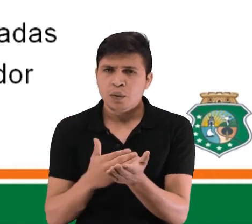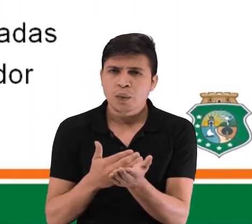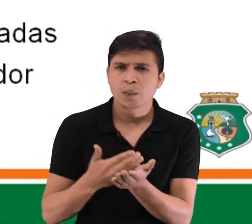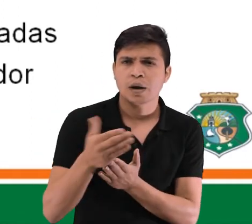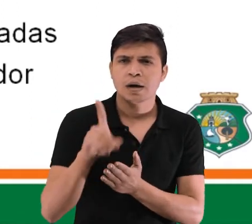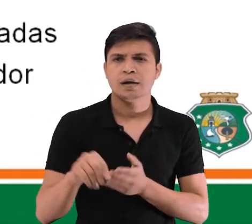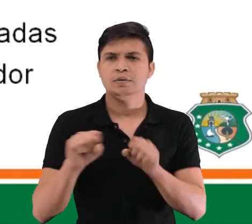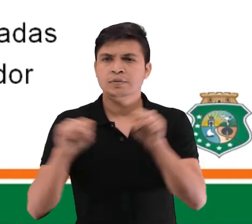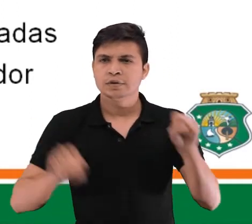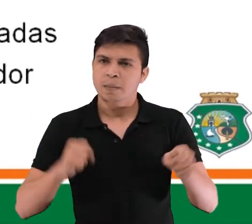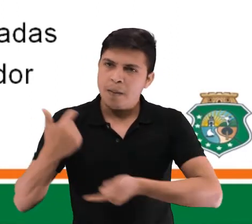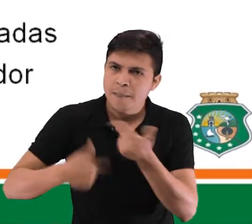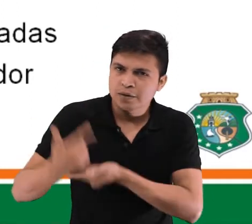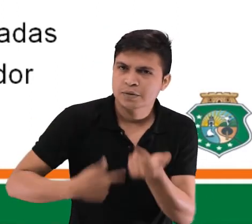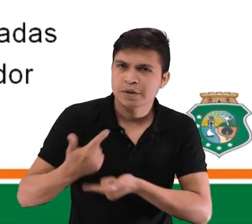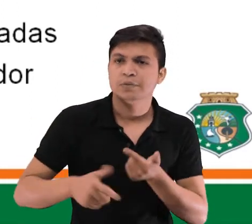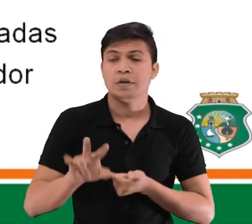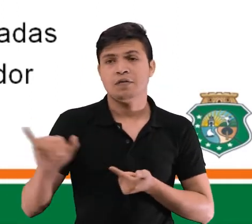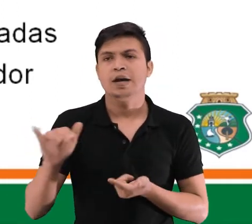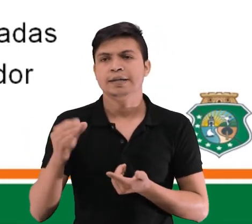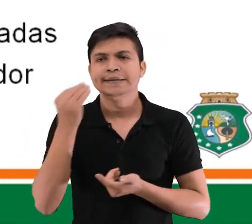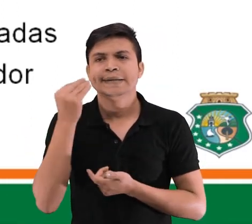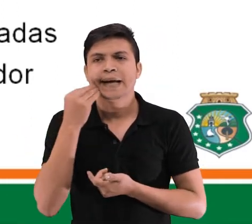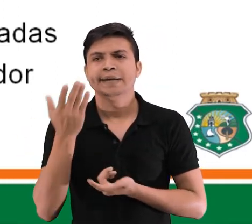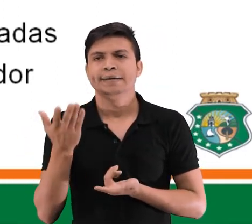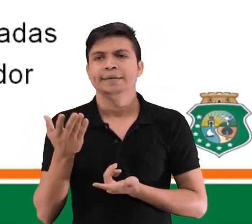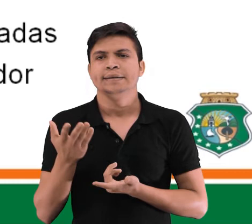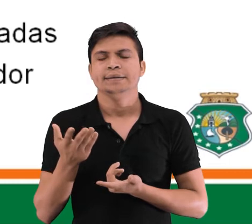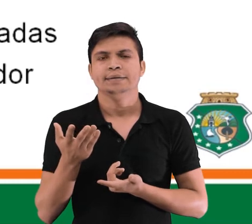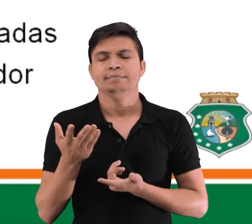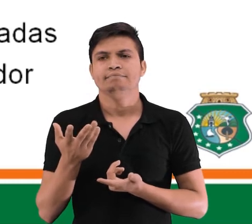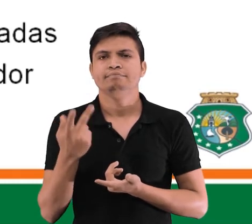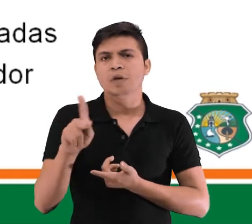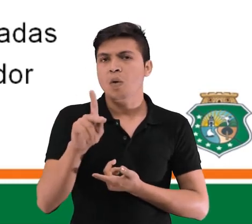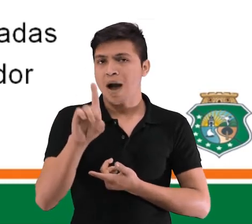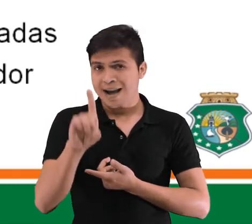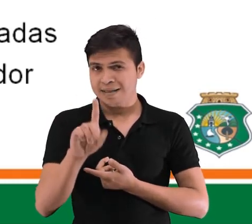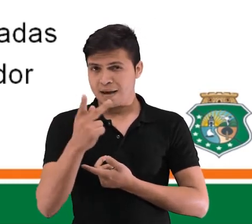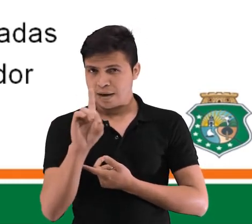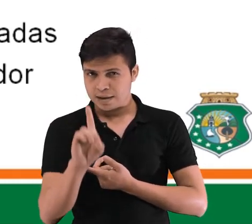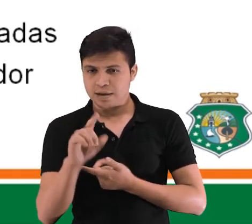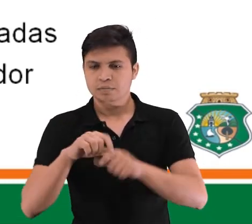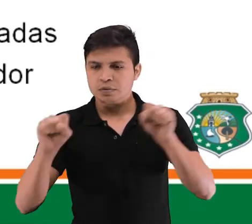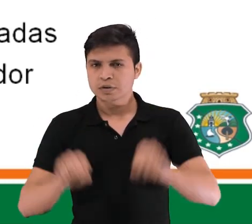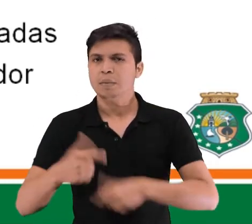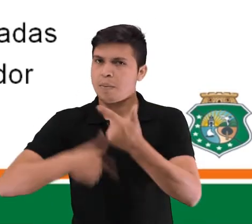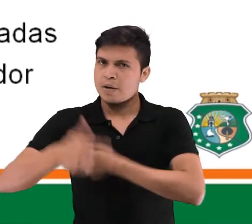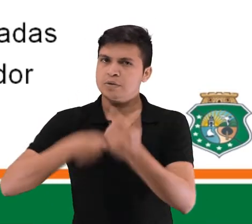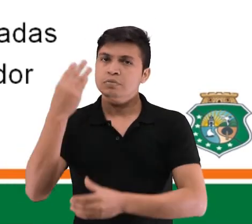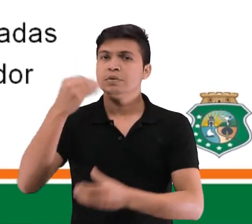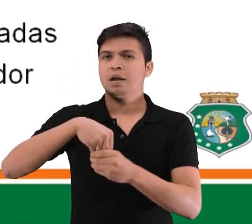operacional. E ele vai tentar dar boot no seu HD. Ele vai tentar executar o sistema operacional que está dentro do seu